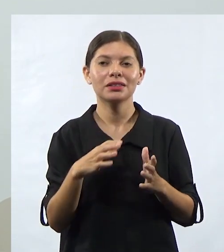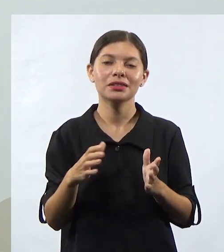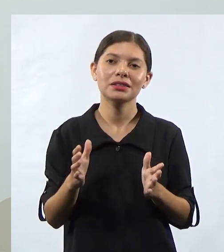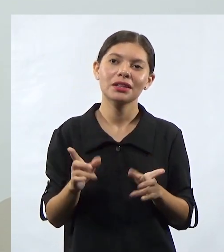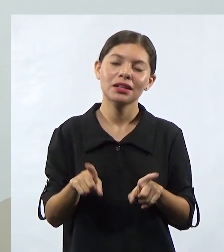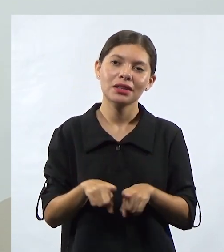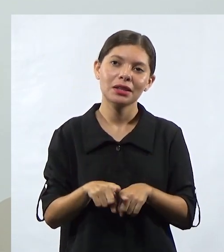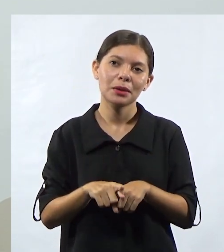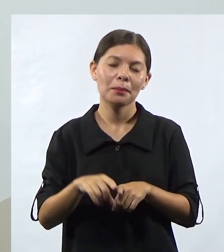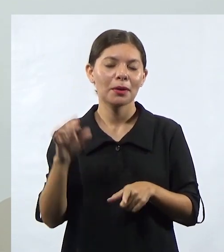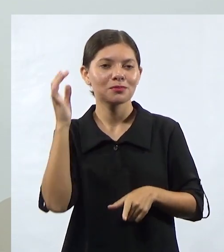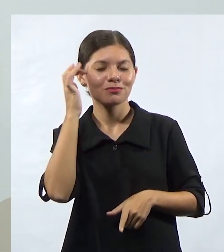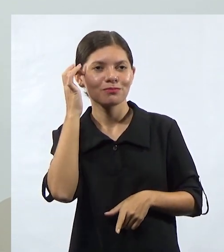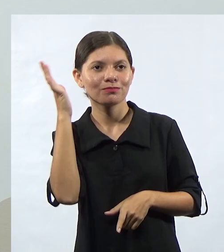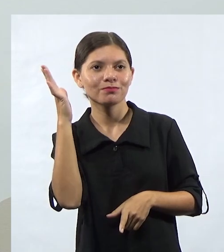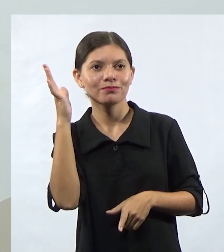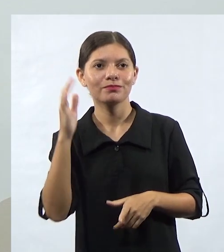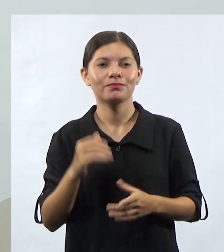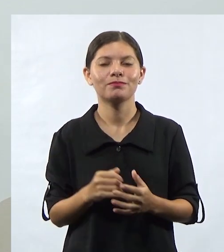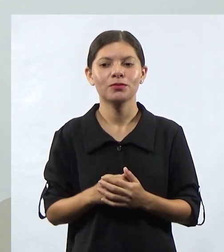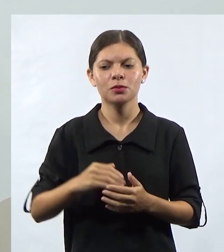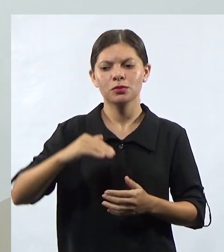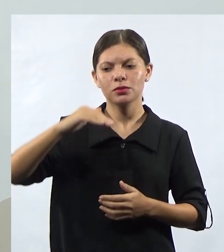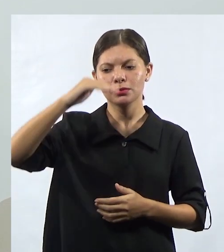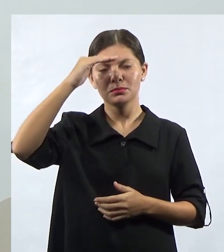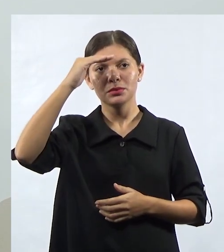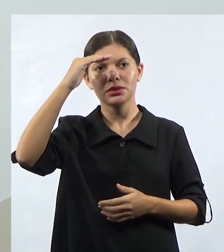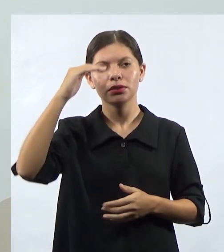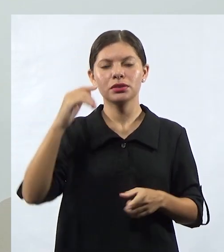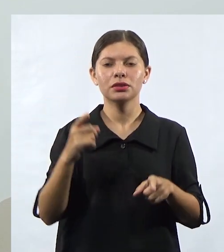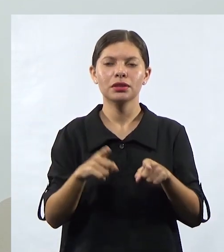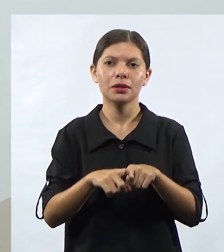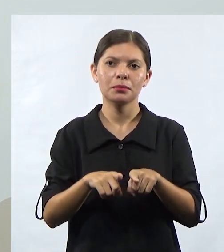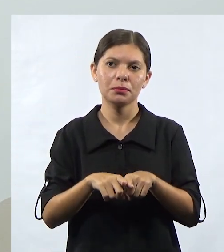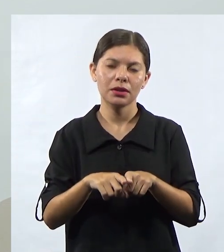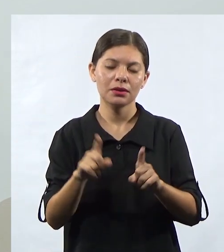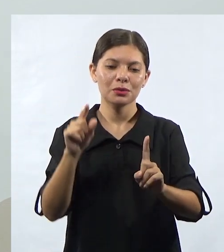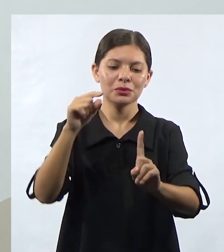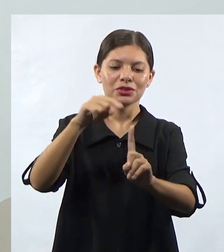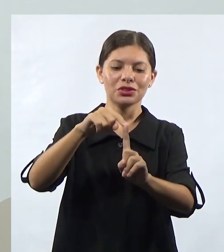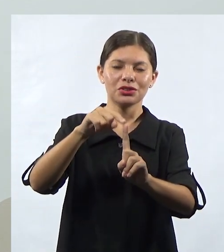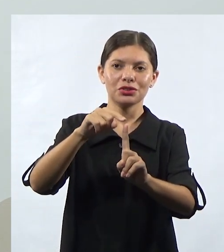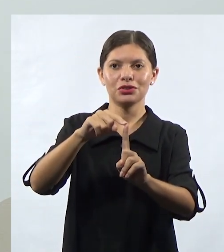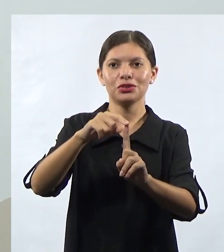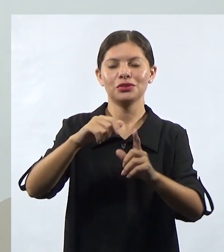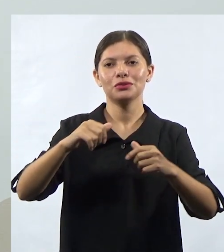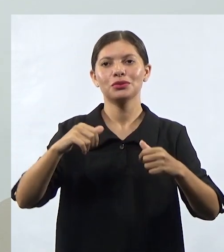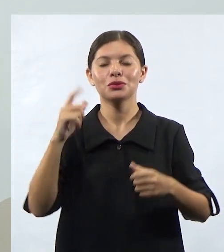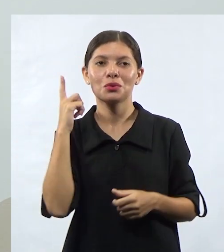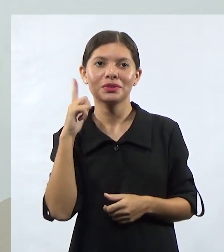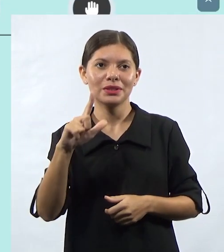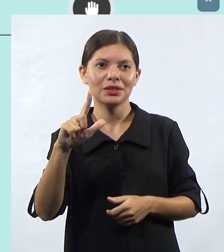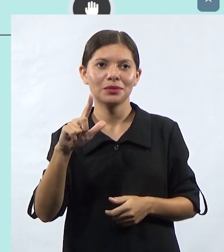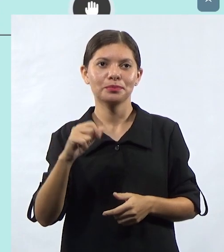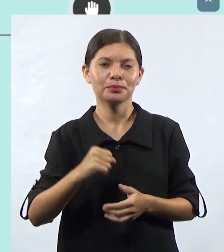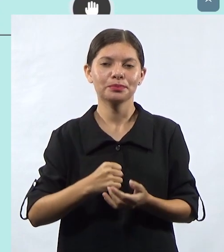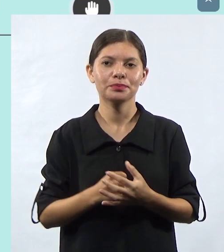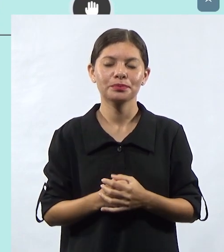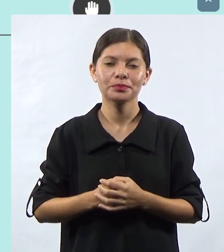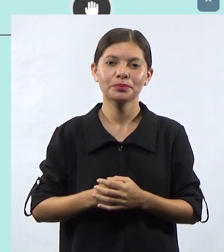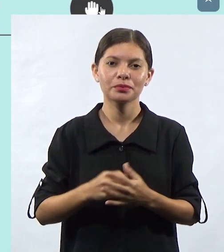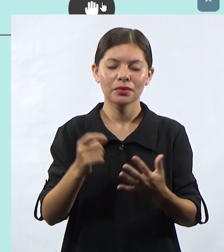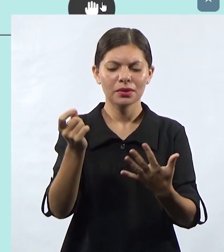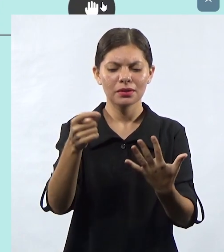tanto os limites quanto os objetivos alcançados. E aí a gente tem um outro elemento que é